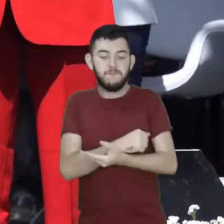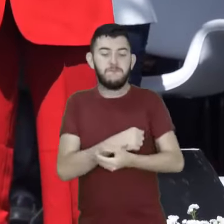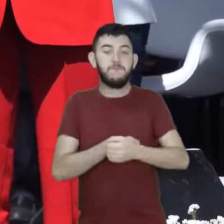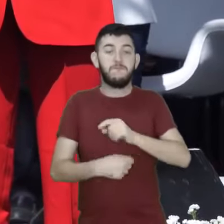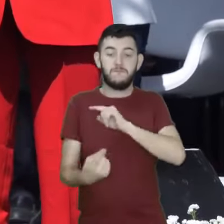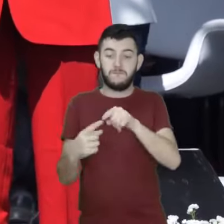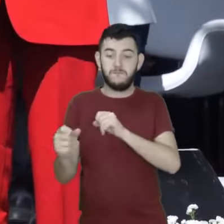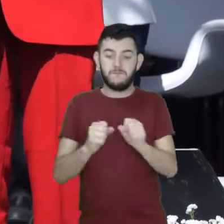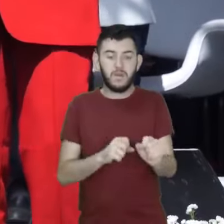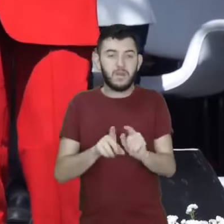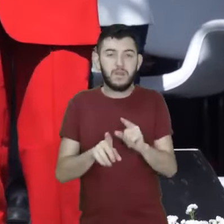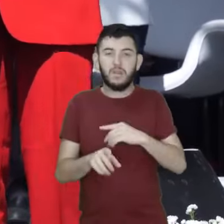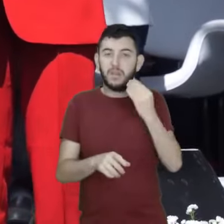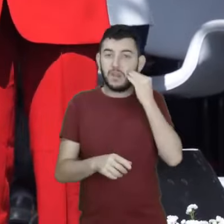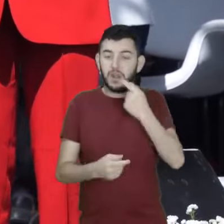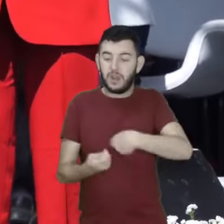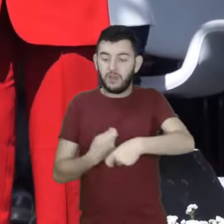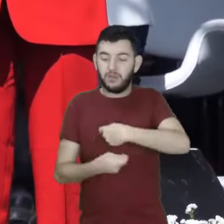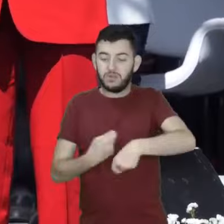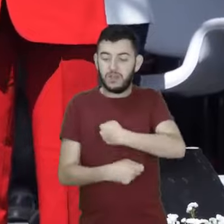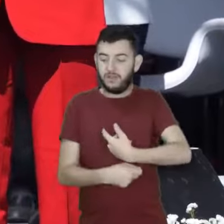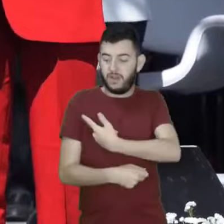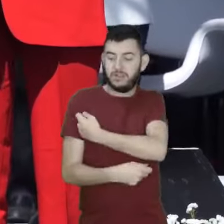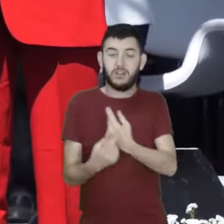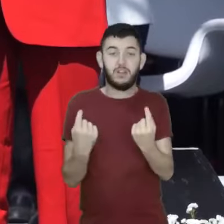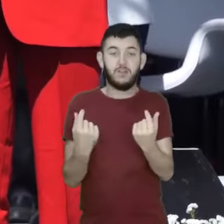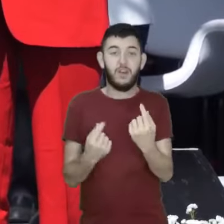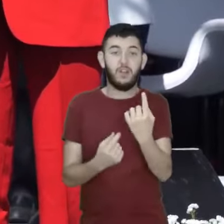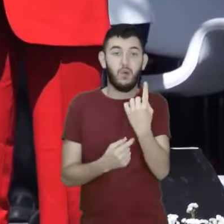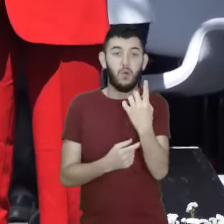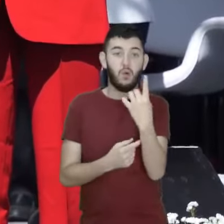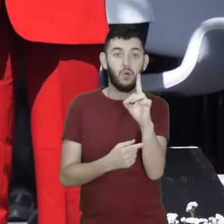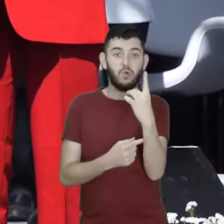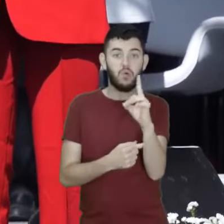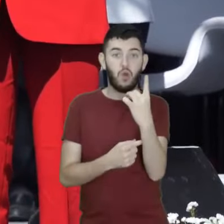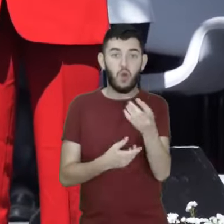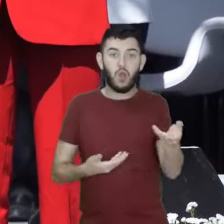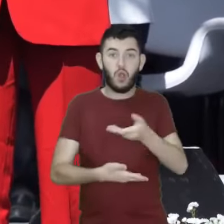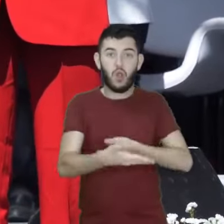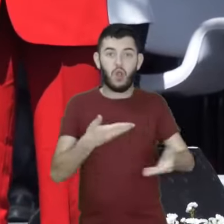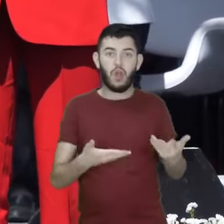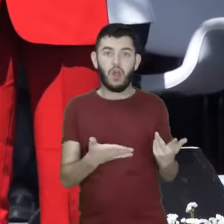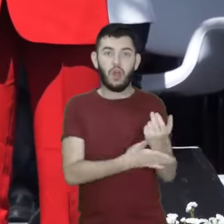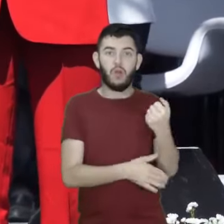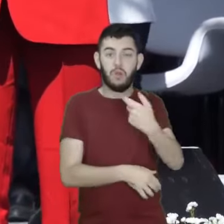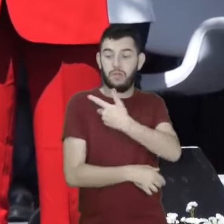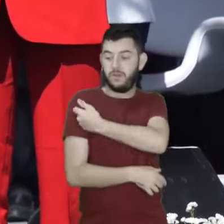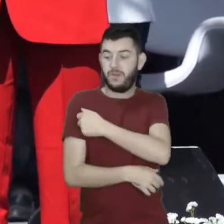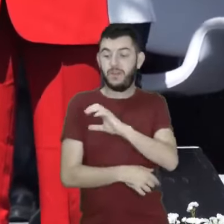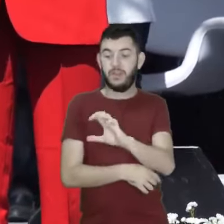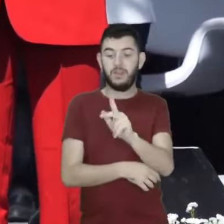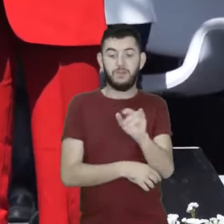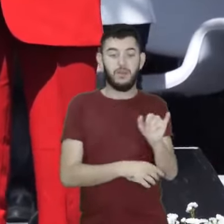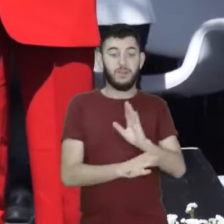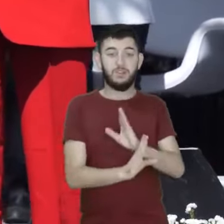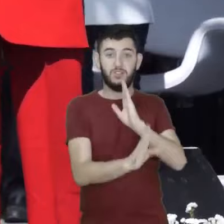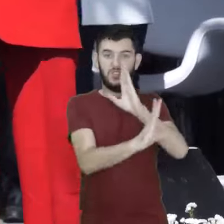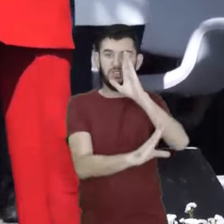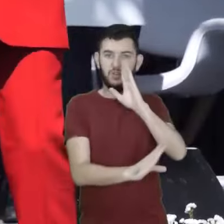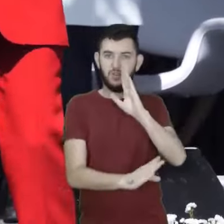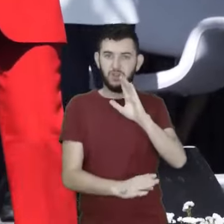vacina importada. E a CPI descobriu isso. Não é o Lula que está dizendo. Aí